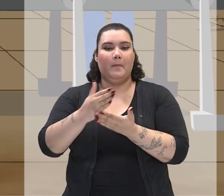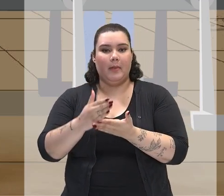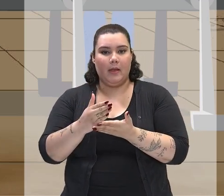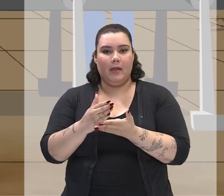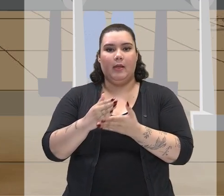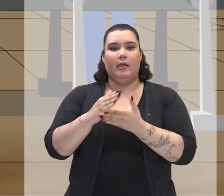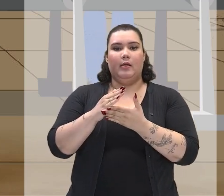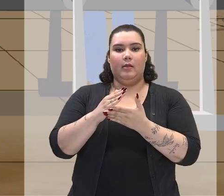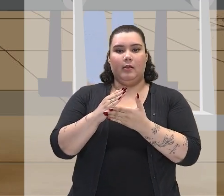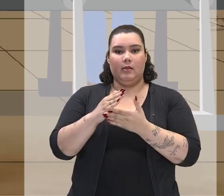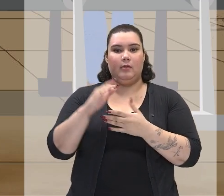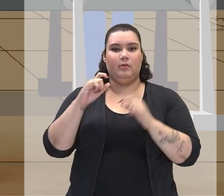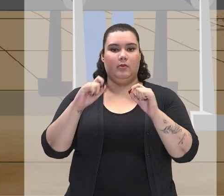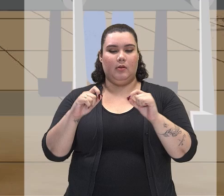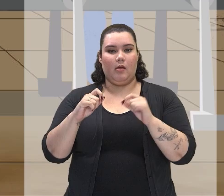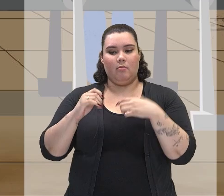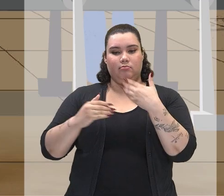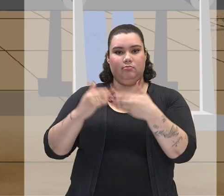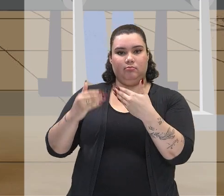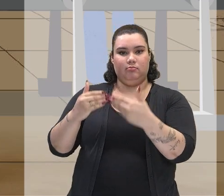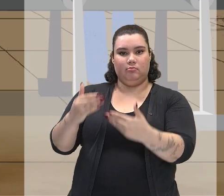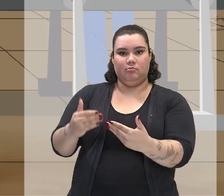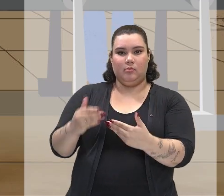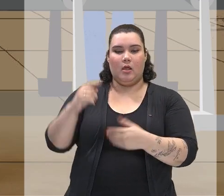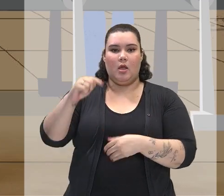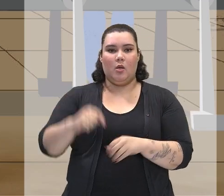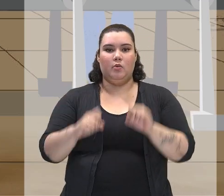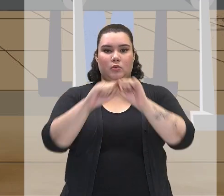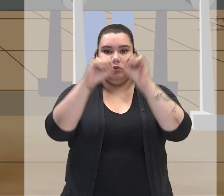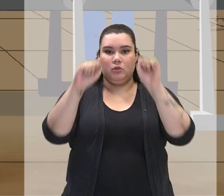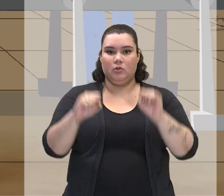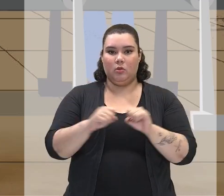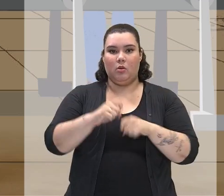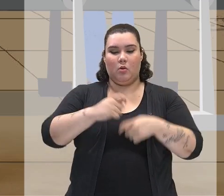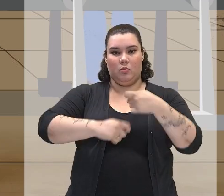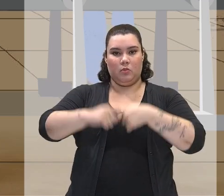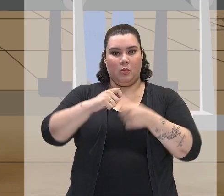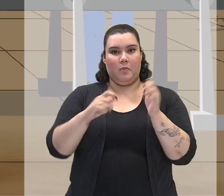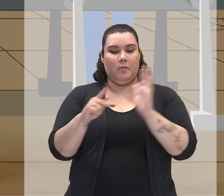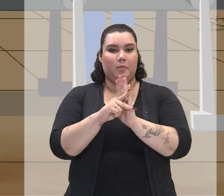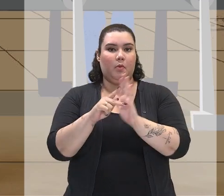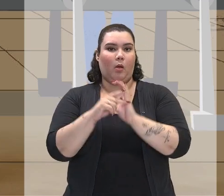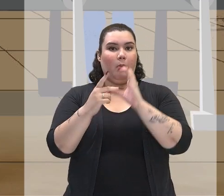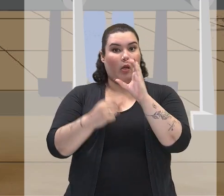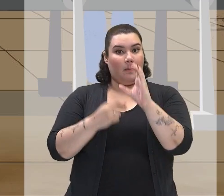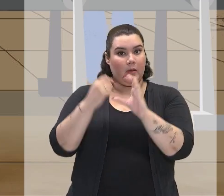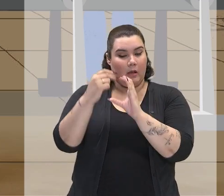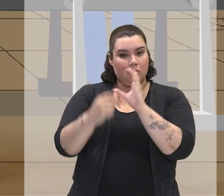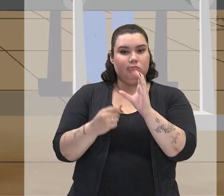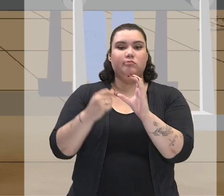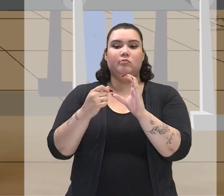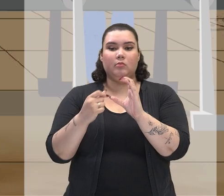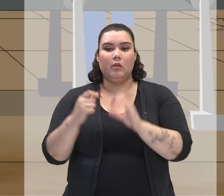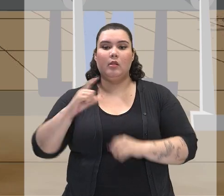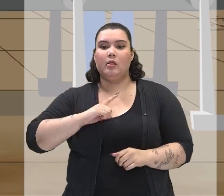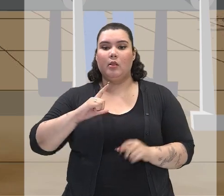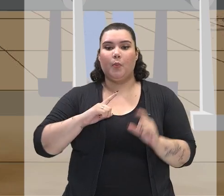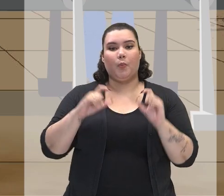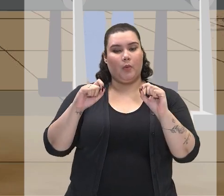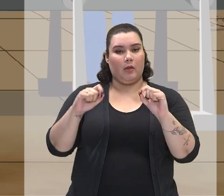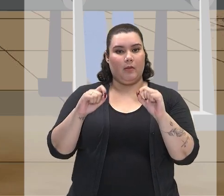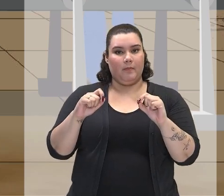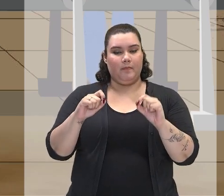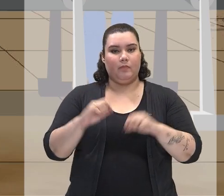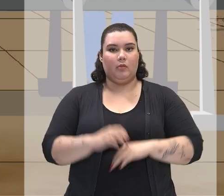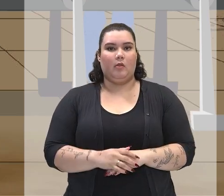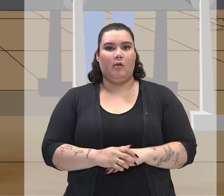com o que mais tarde a gente vai chamar de sistema econômico do capitalismo, que vai servir